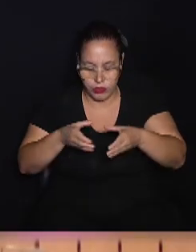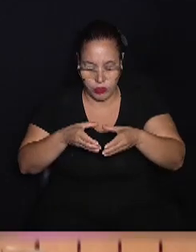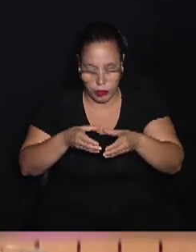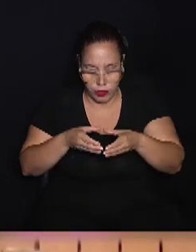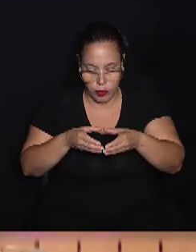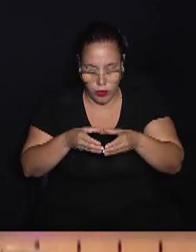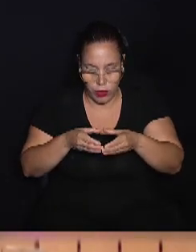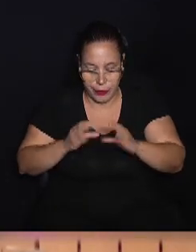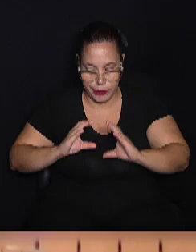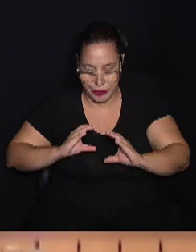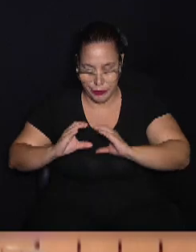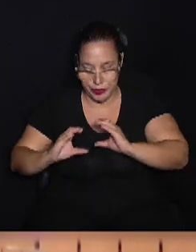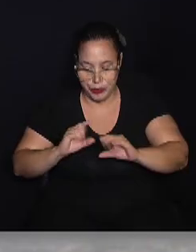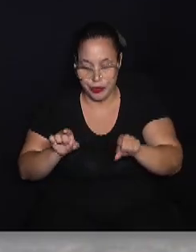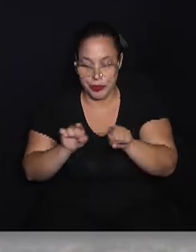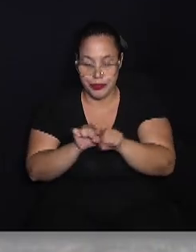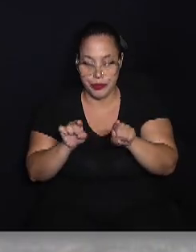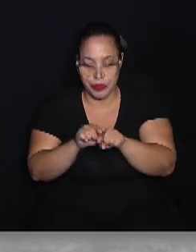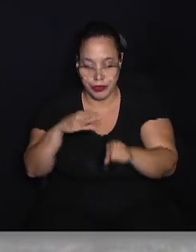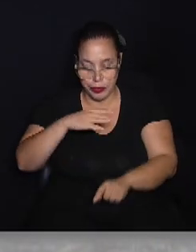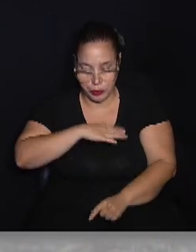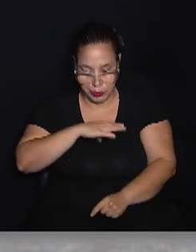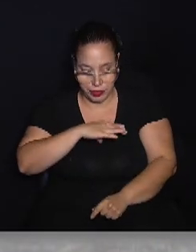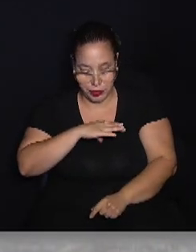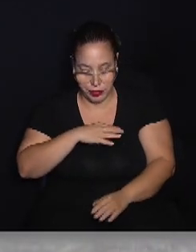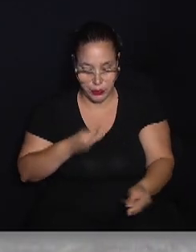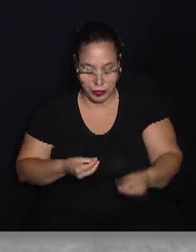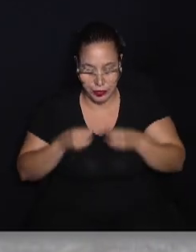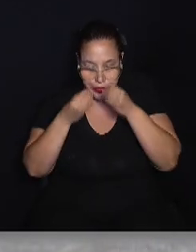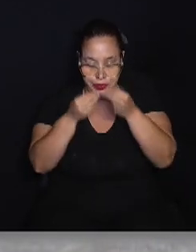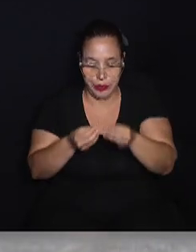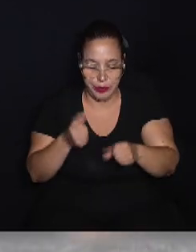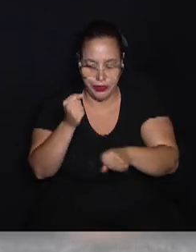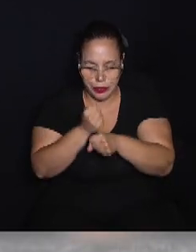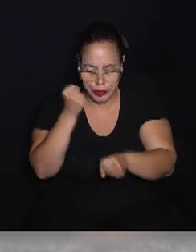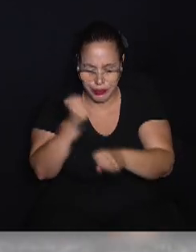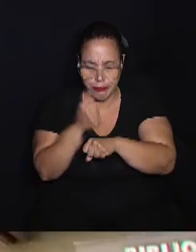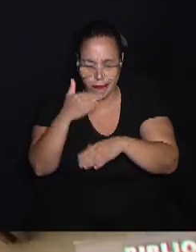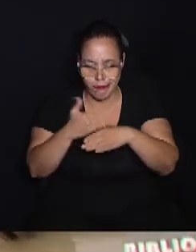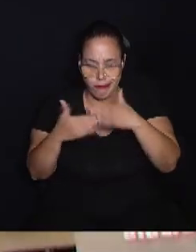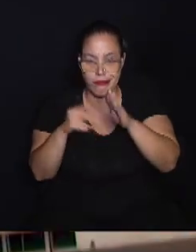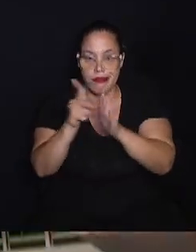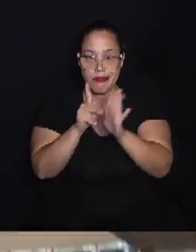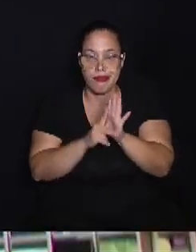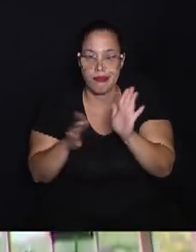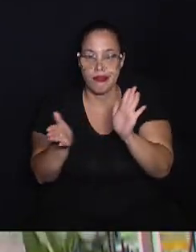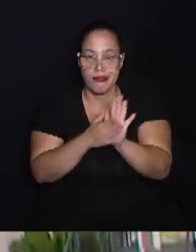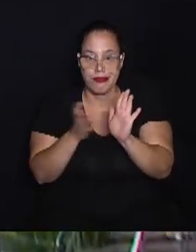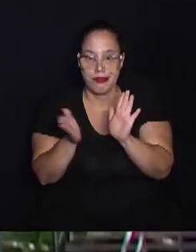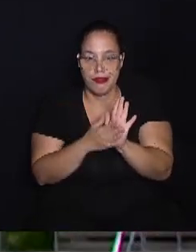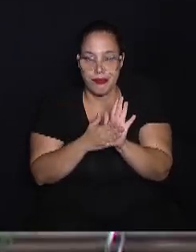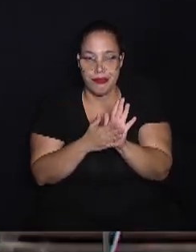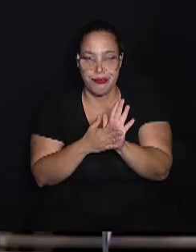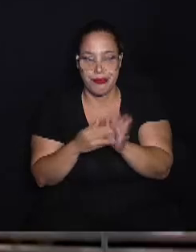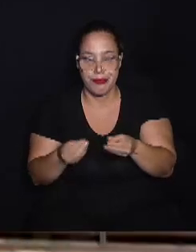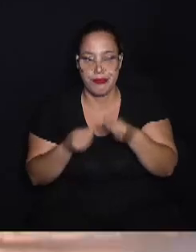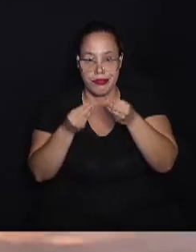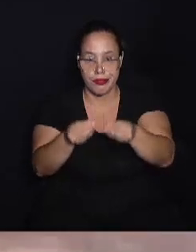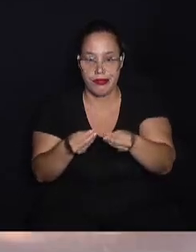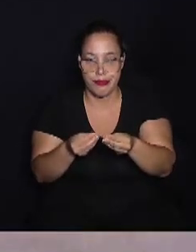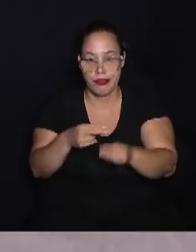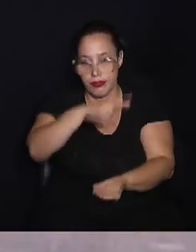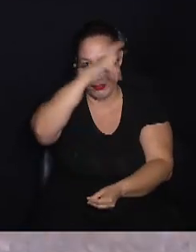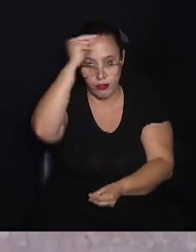o conselho também Municipal participou da construção dessas propostas a proposta agora segue a